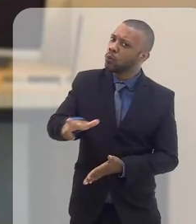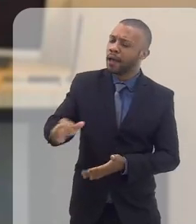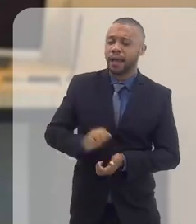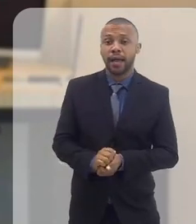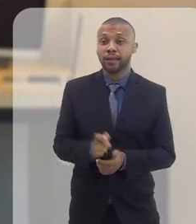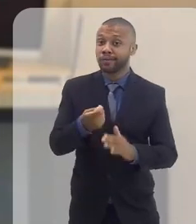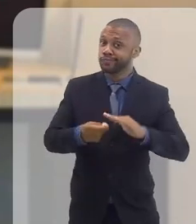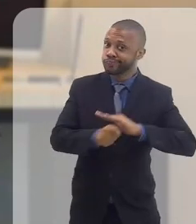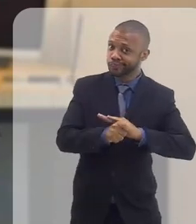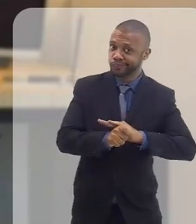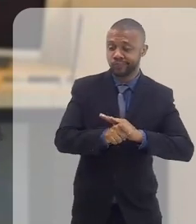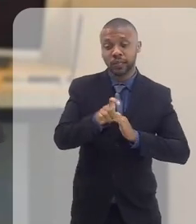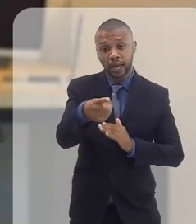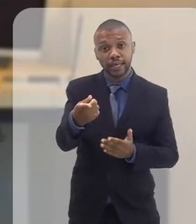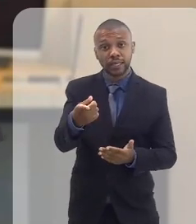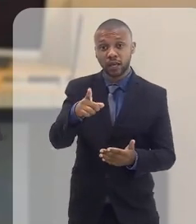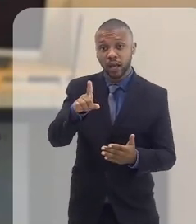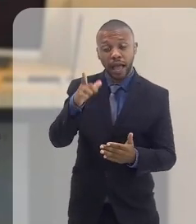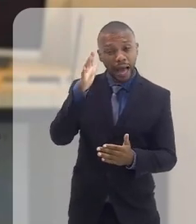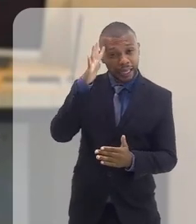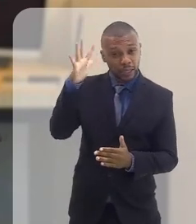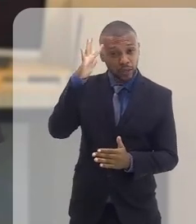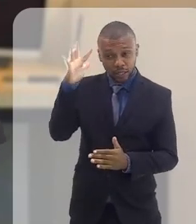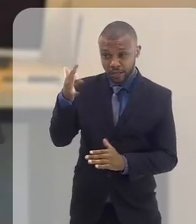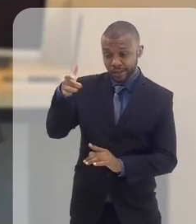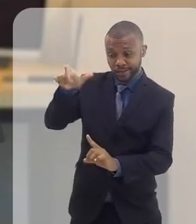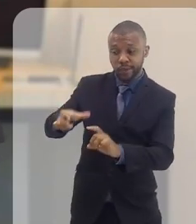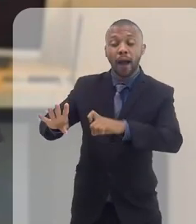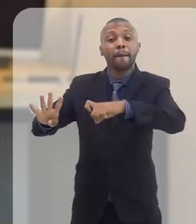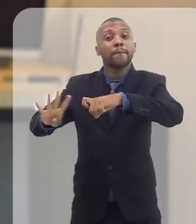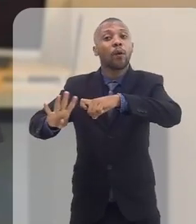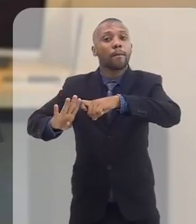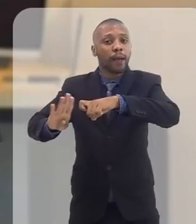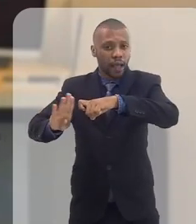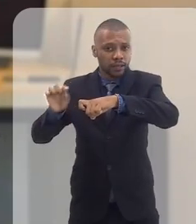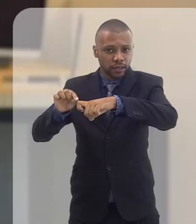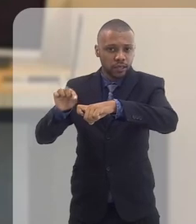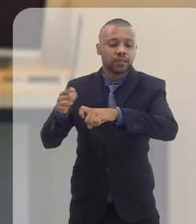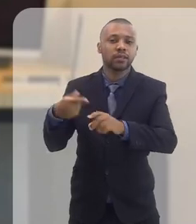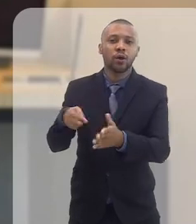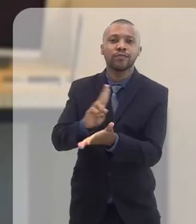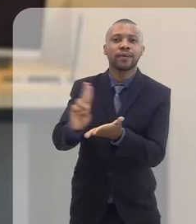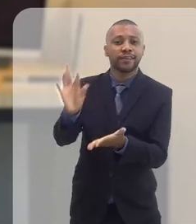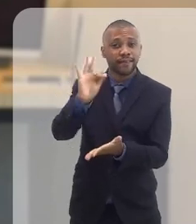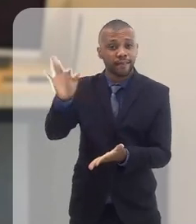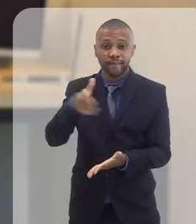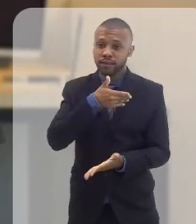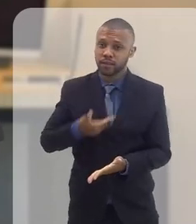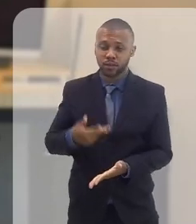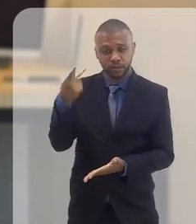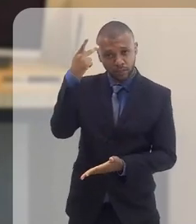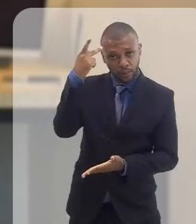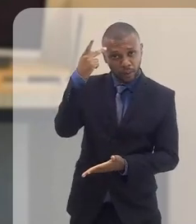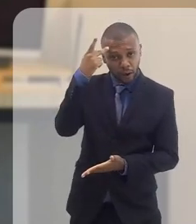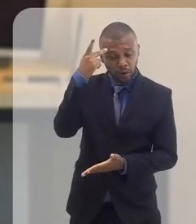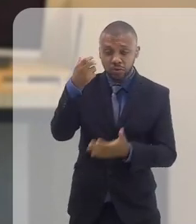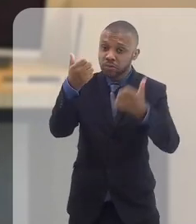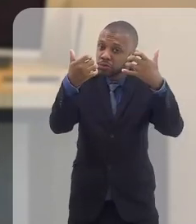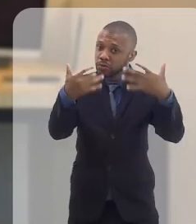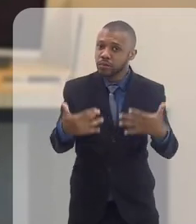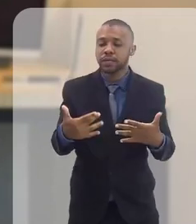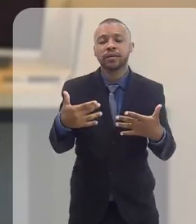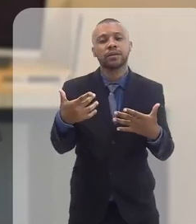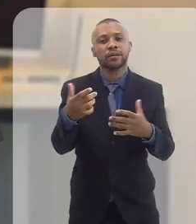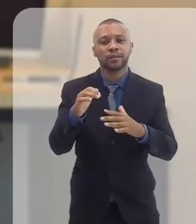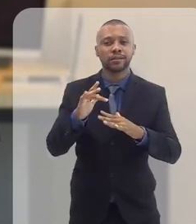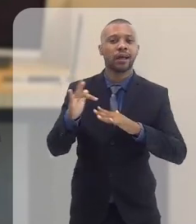investimentos. Essa é a forma como essa biomédica da Universidade Federal de São Paulo se define na rede social.